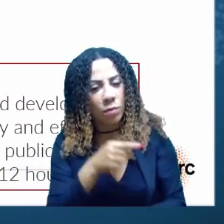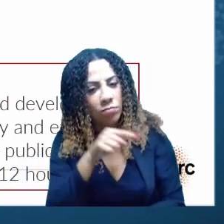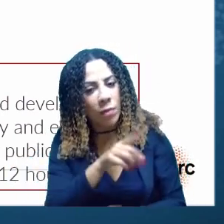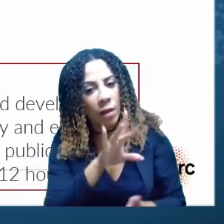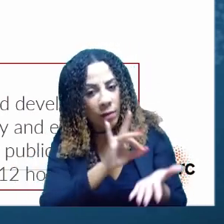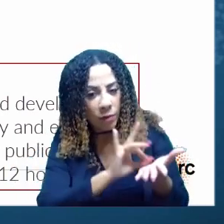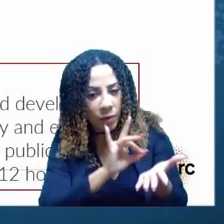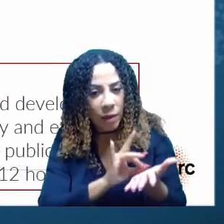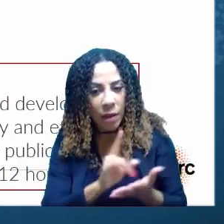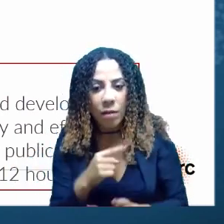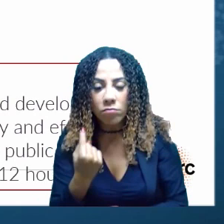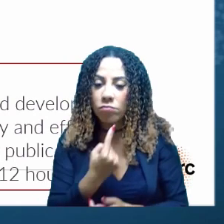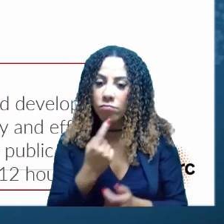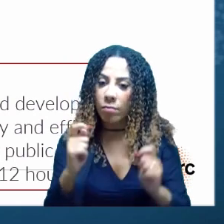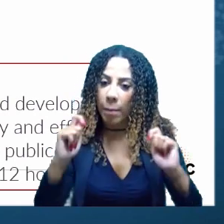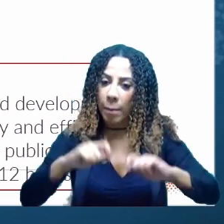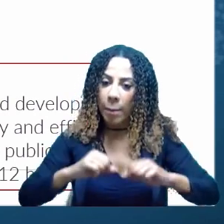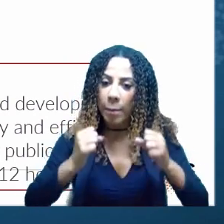podemos realmente